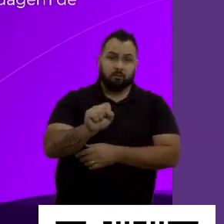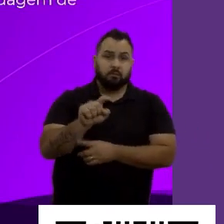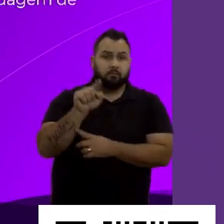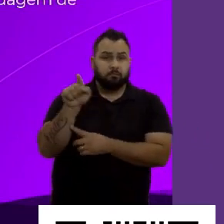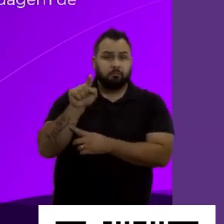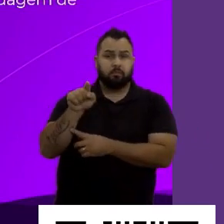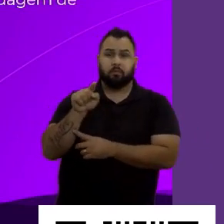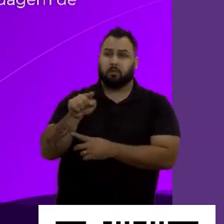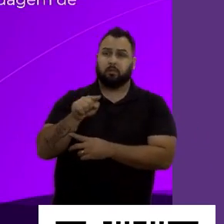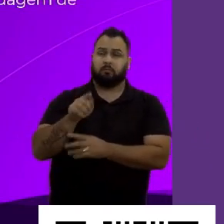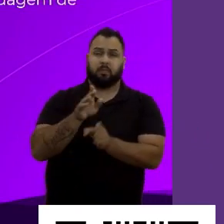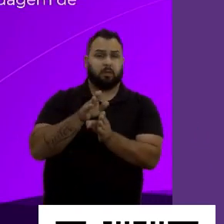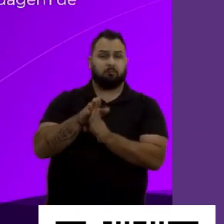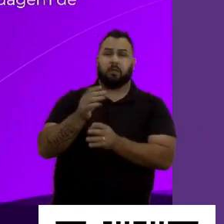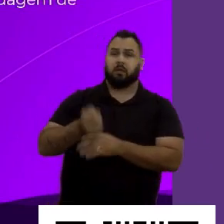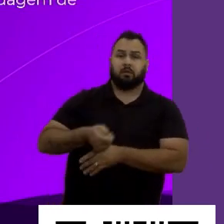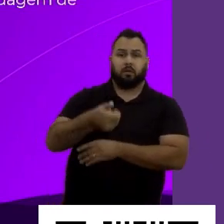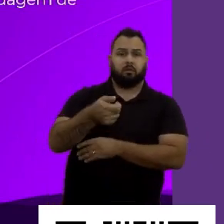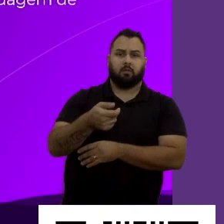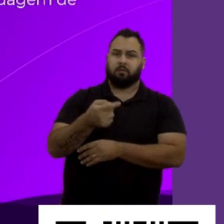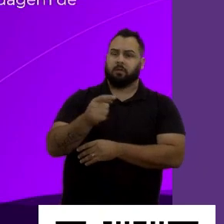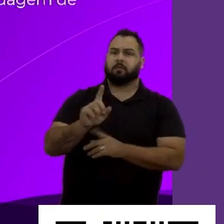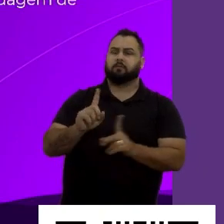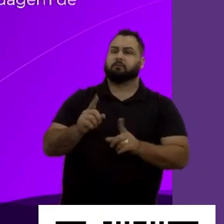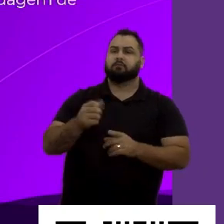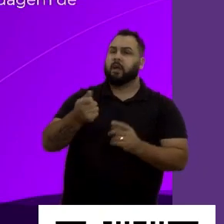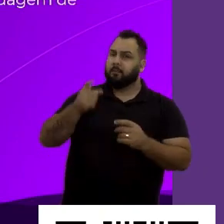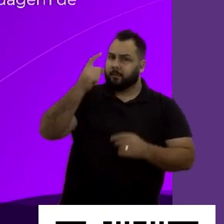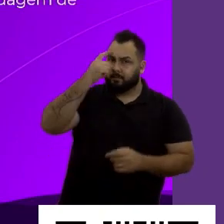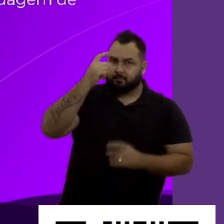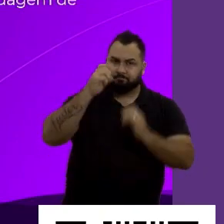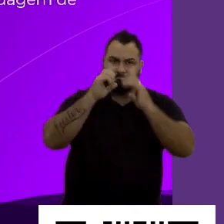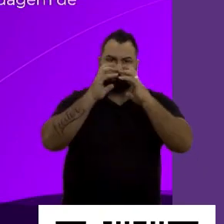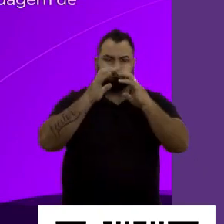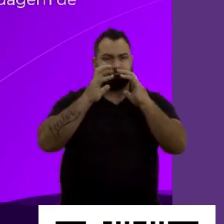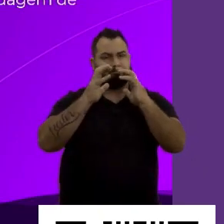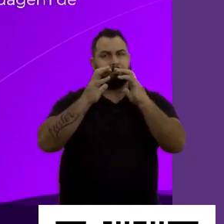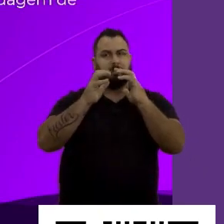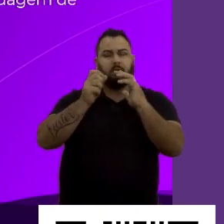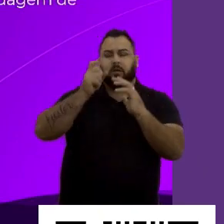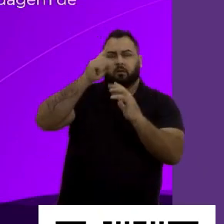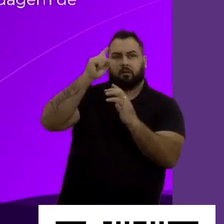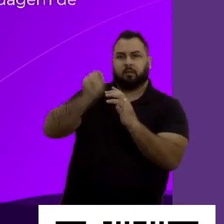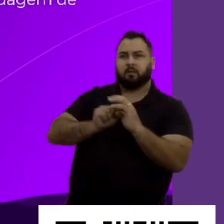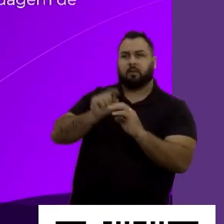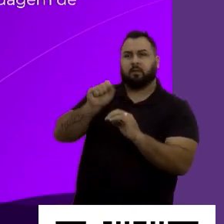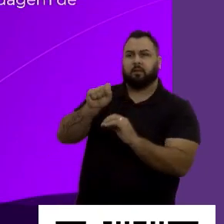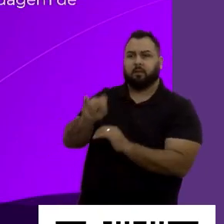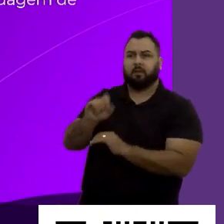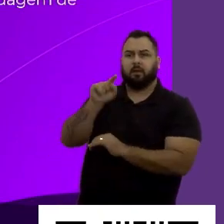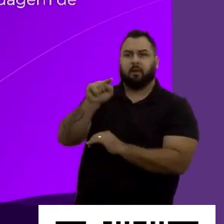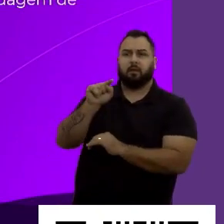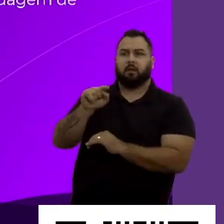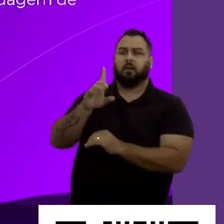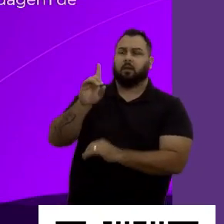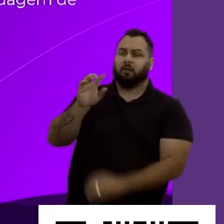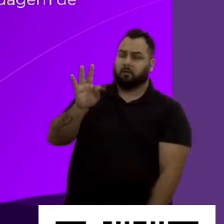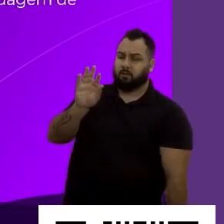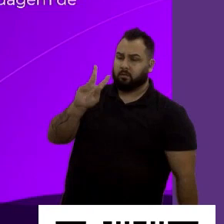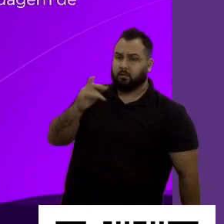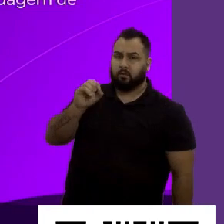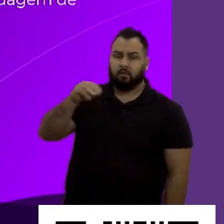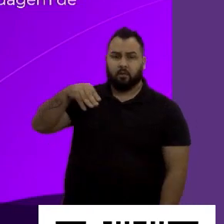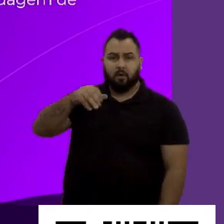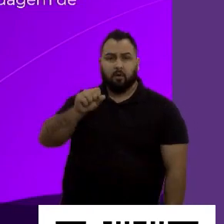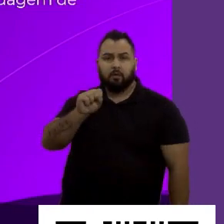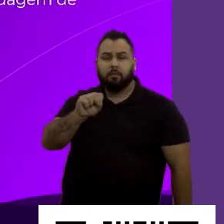não é nenhuma recomendação mas é mais uma reflexão eu não sei se é assim que pronuncia o nome dele mas é o Thomas Dong né fundador do